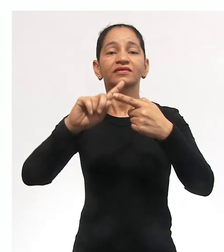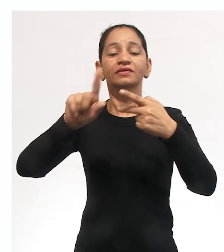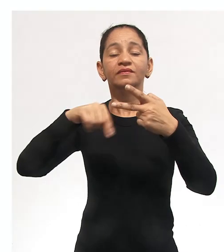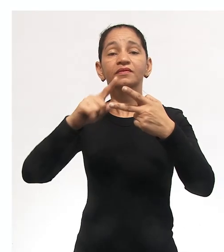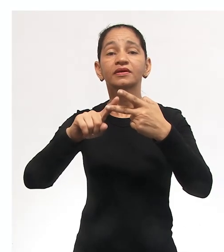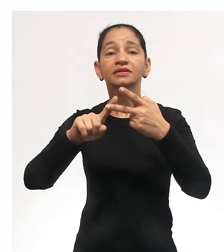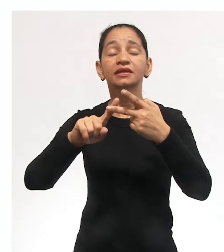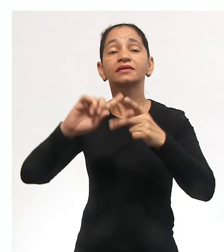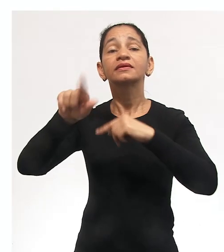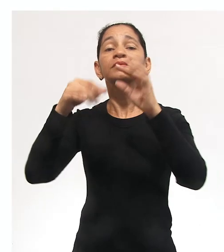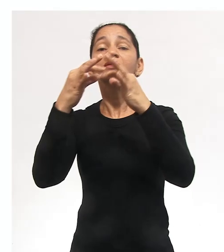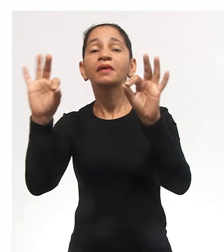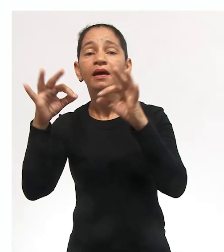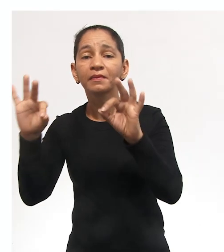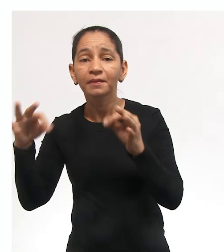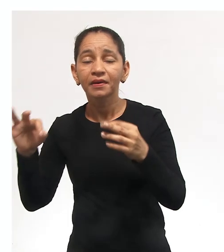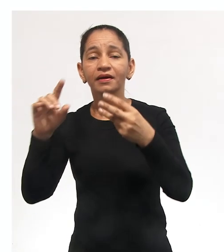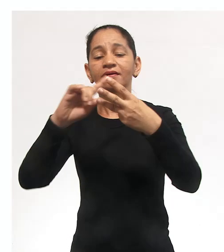palavração,